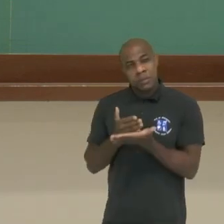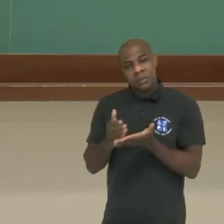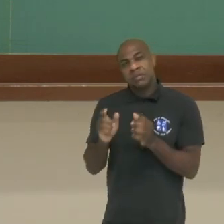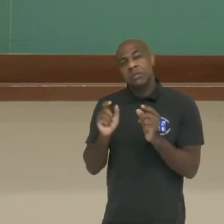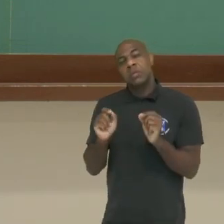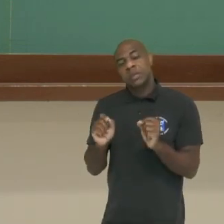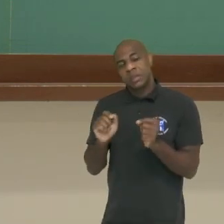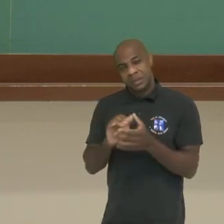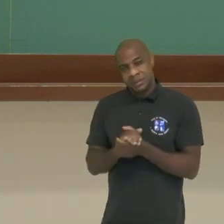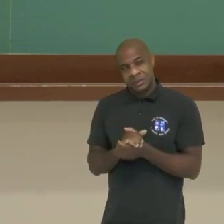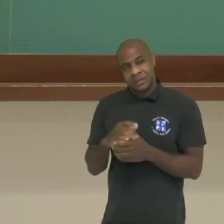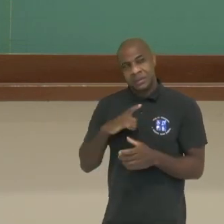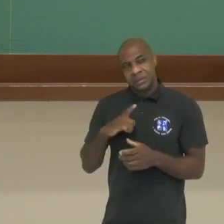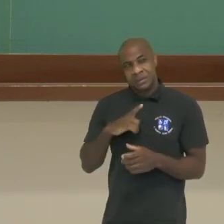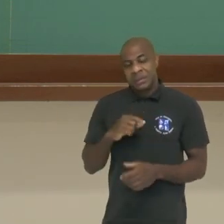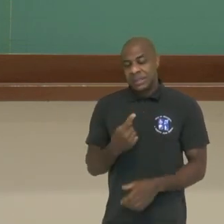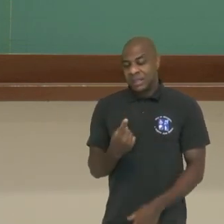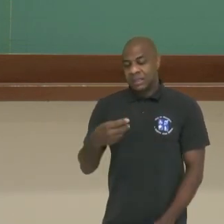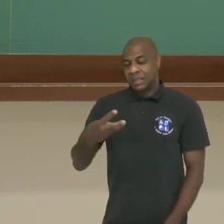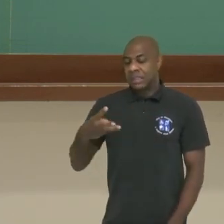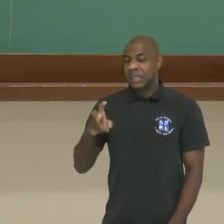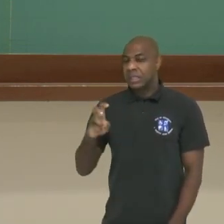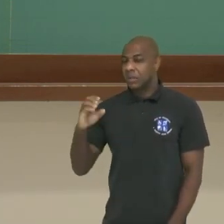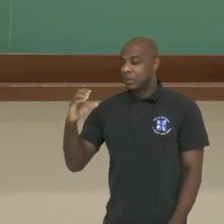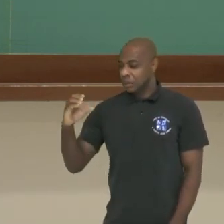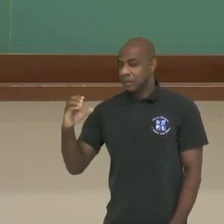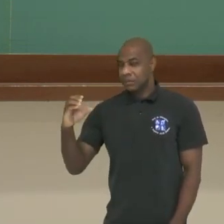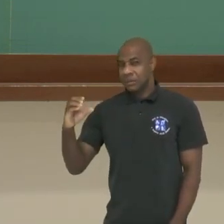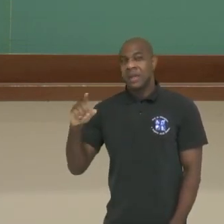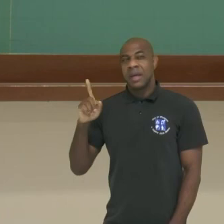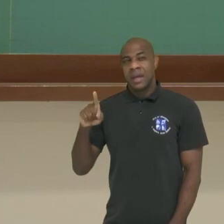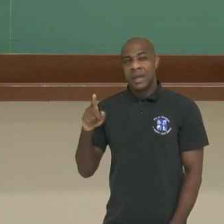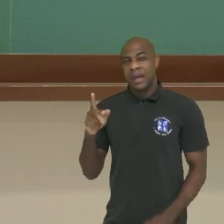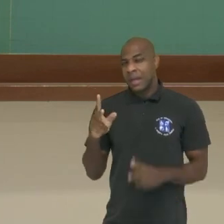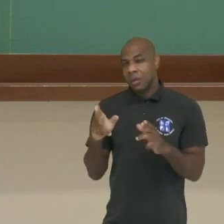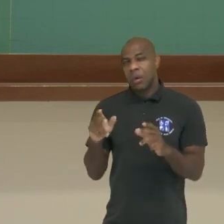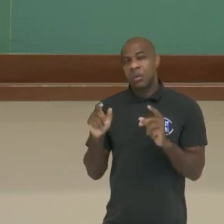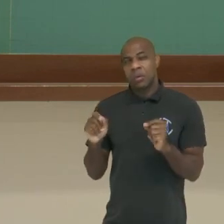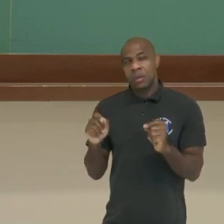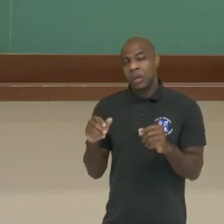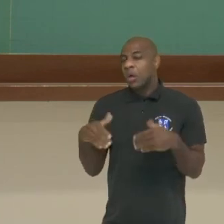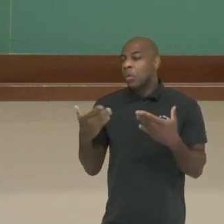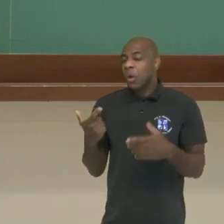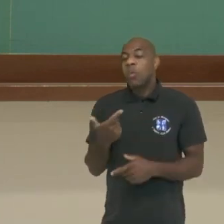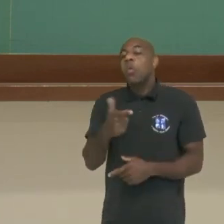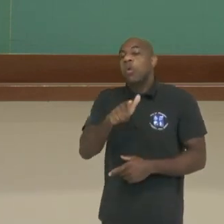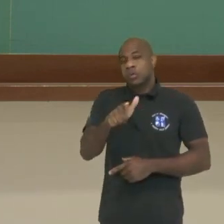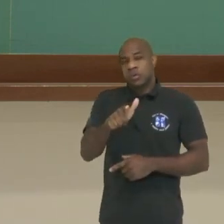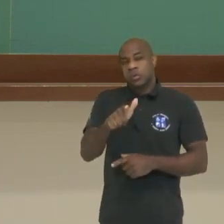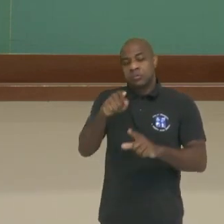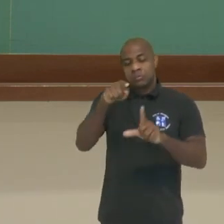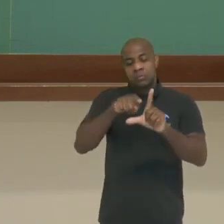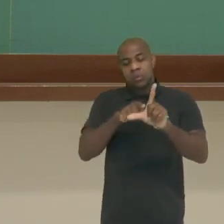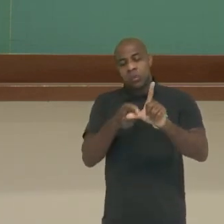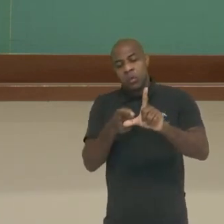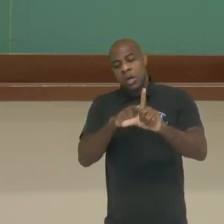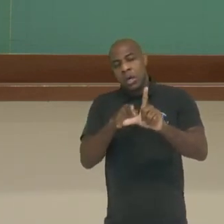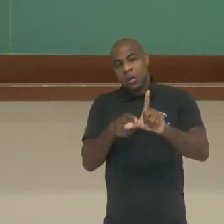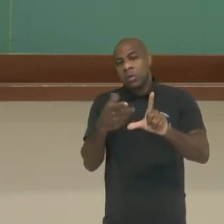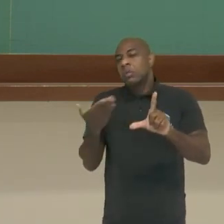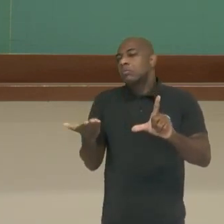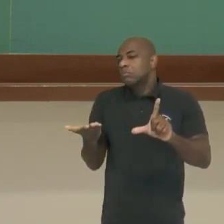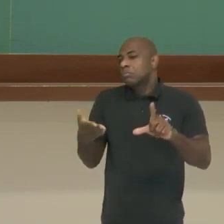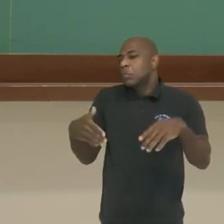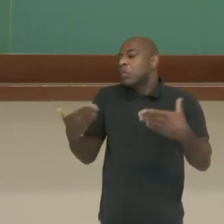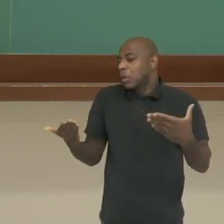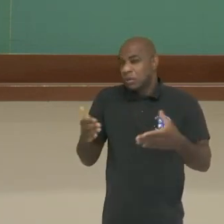o ângulo de 135 graus. Ele é equivalente a qual outro ângulo? É isso que você tem que pensar. A galera